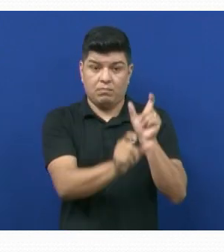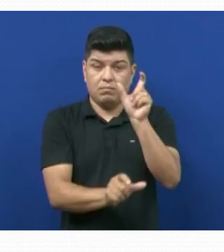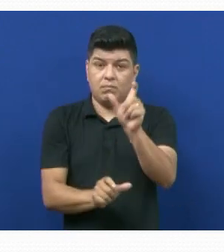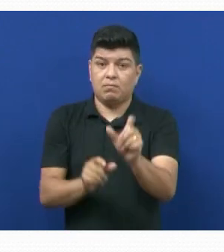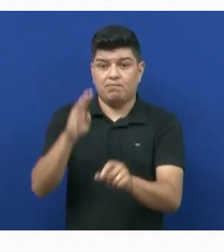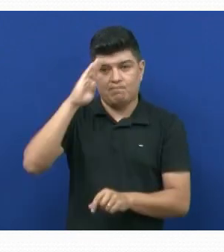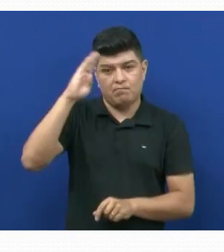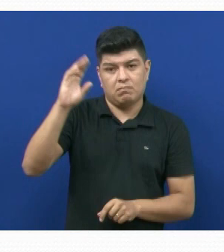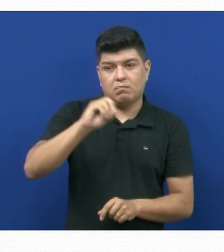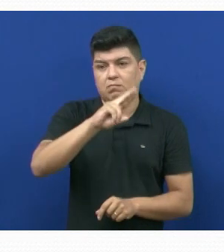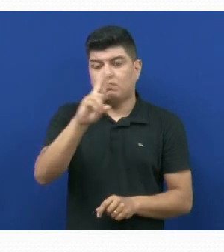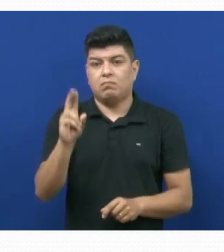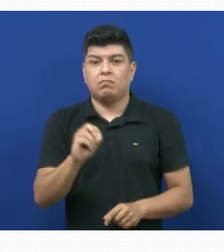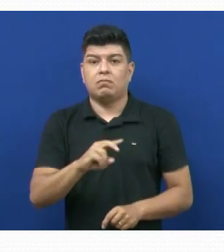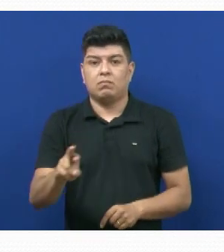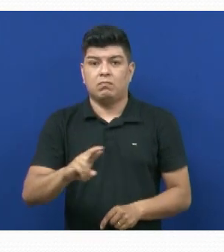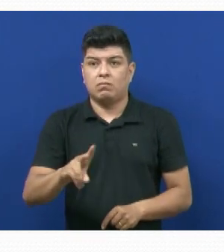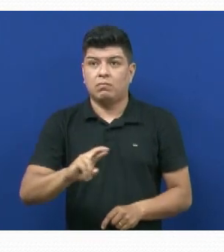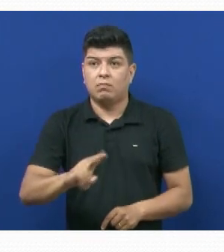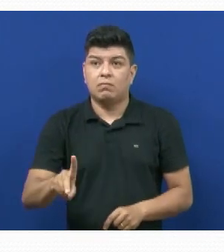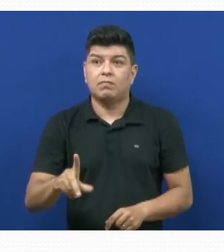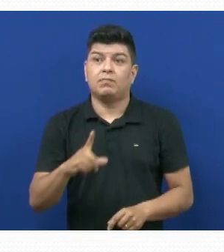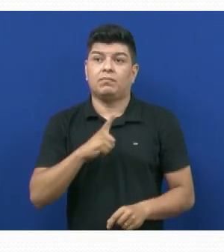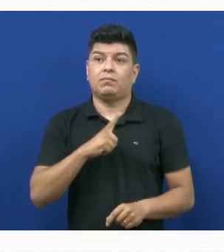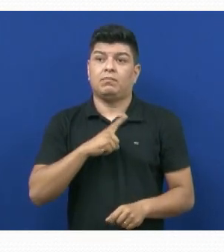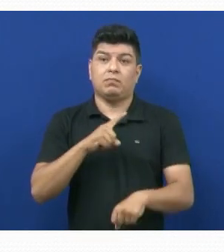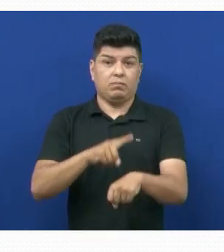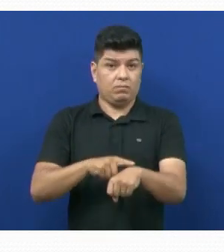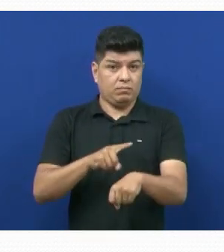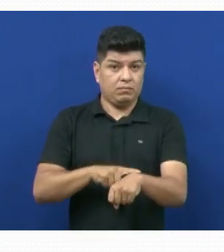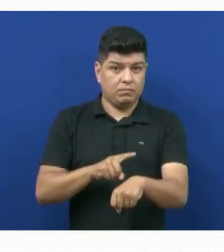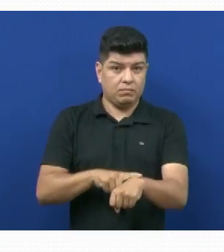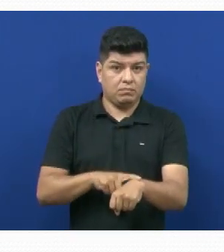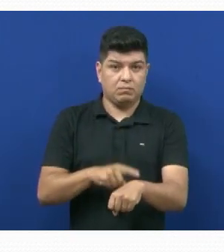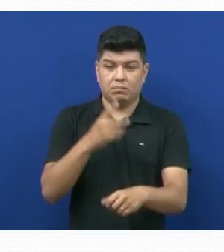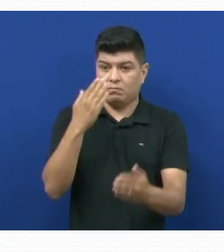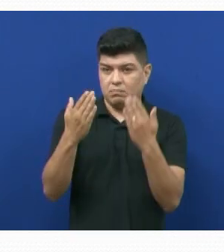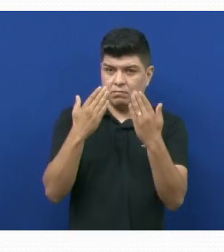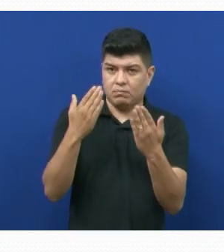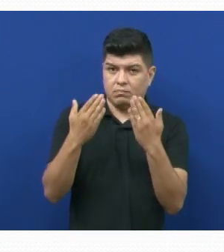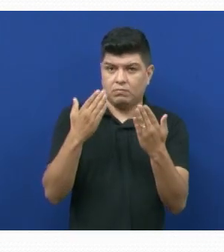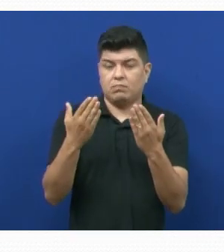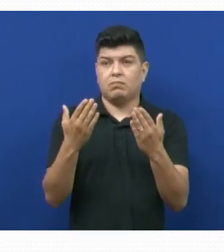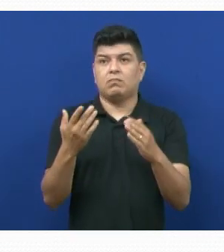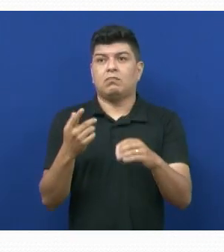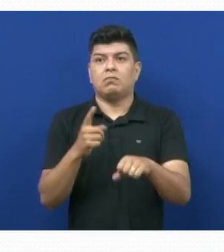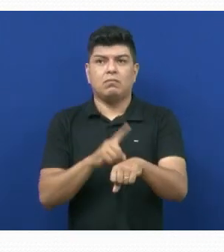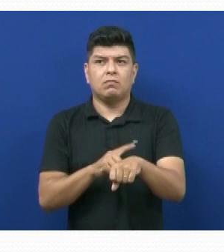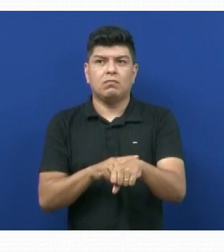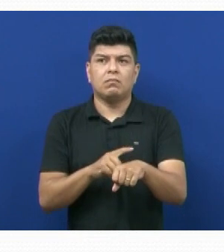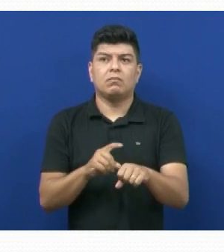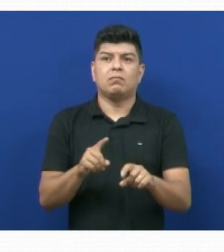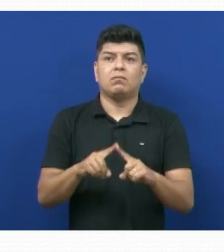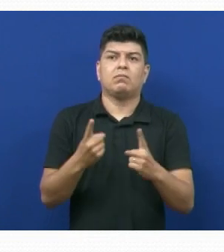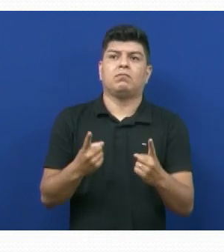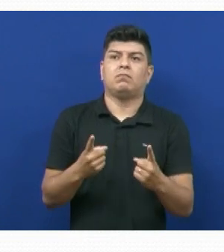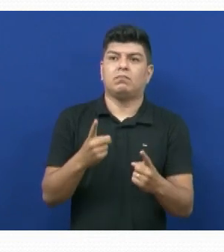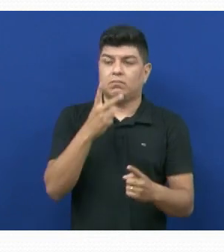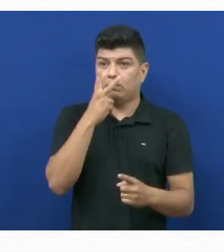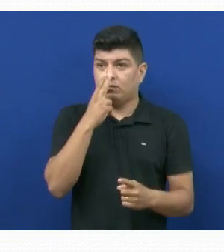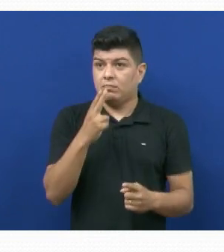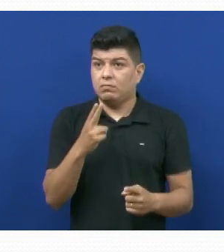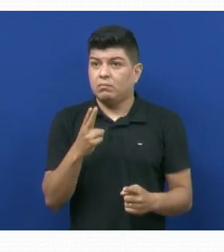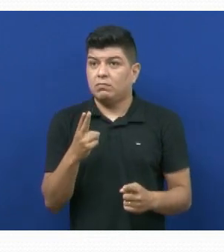eles principais ou secundários. Nós temos o tempo, que pode ser psicológico ou cronológico, mas há uma